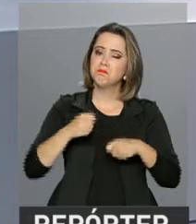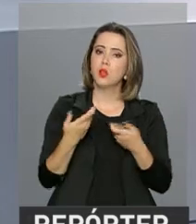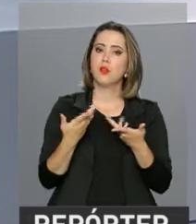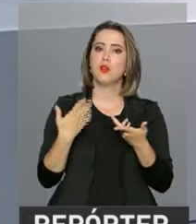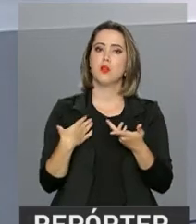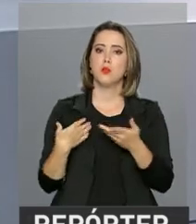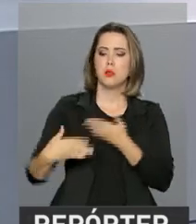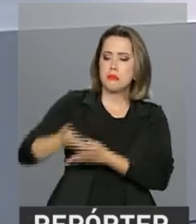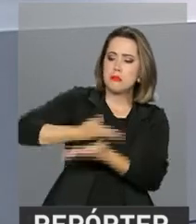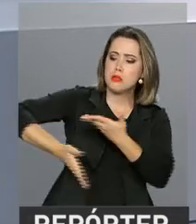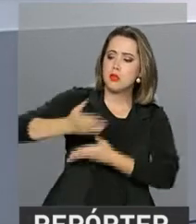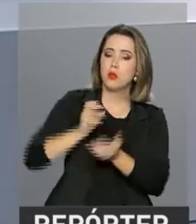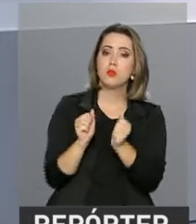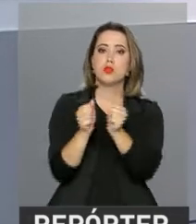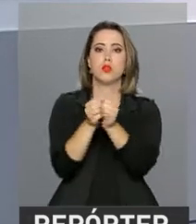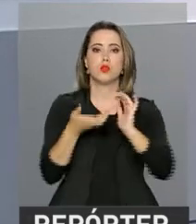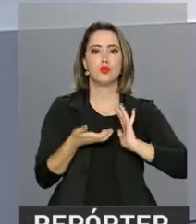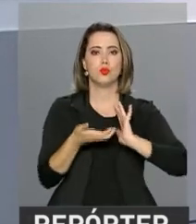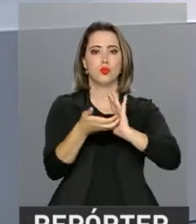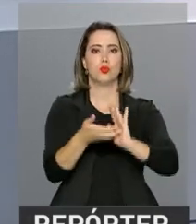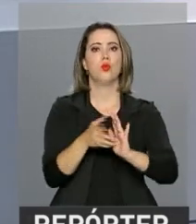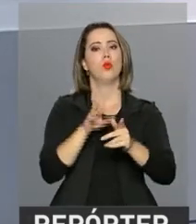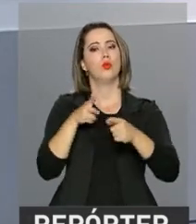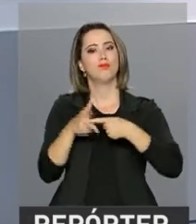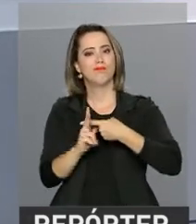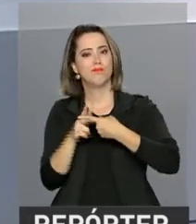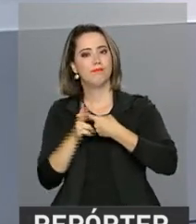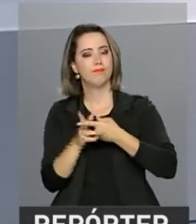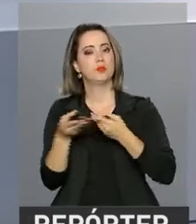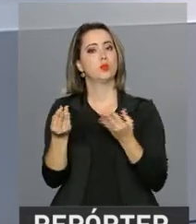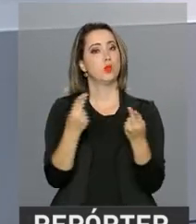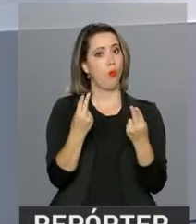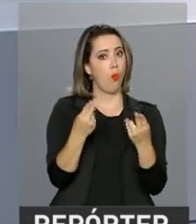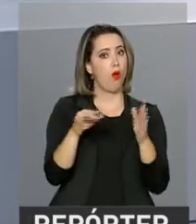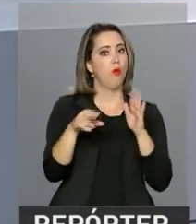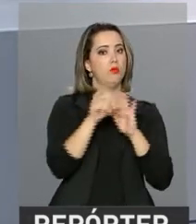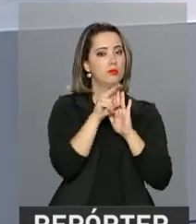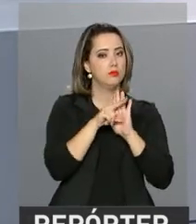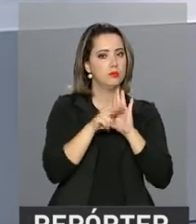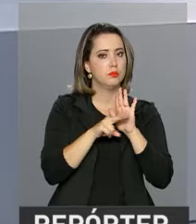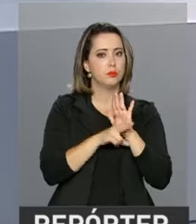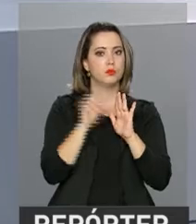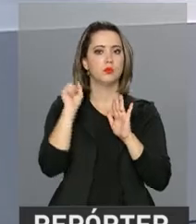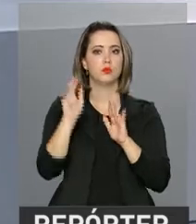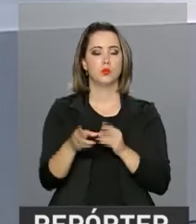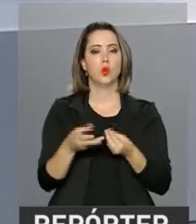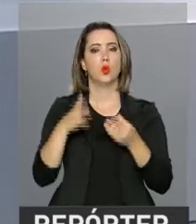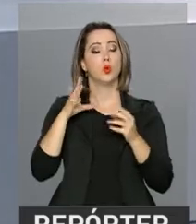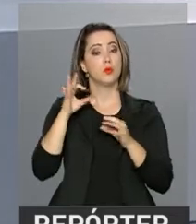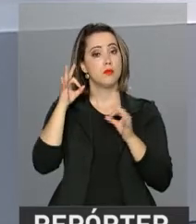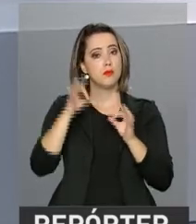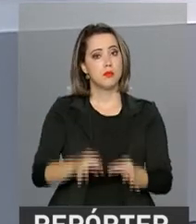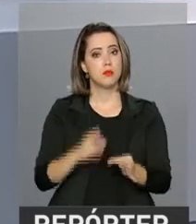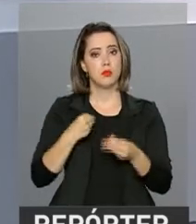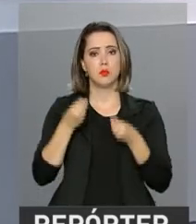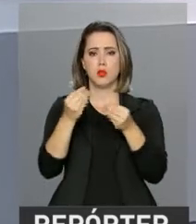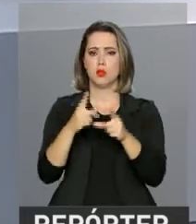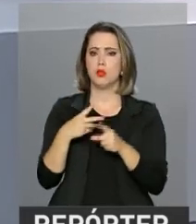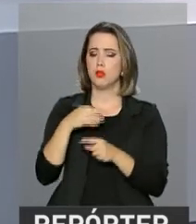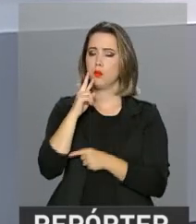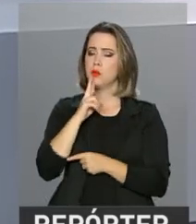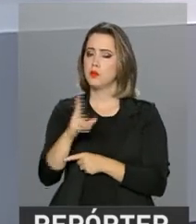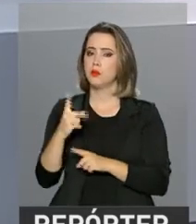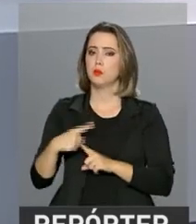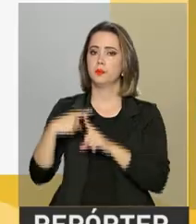e fazer ajustes em reformas, como vem ocorrendo com o texto da Previdência. Tudo para garantir uma resposta positiva